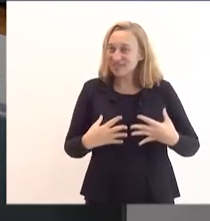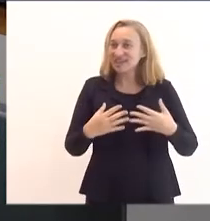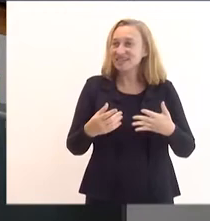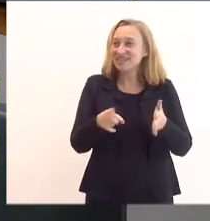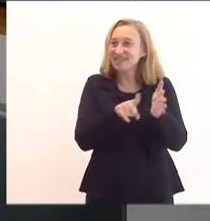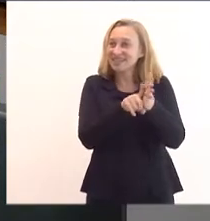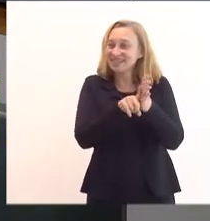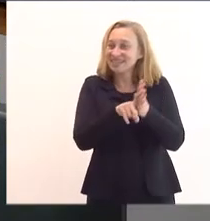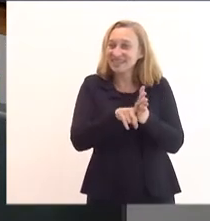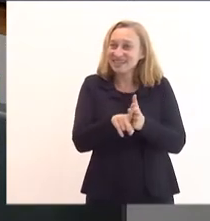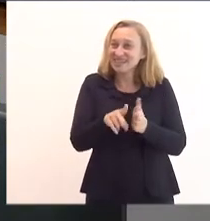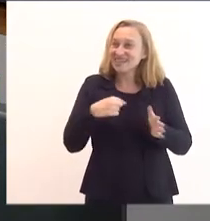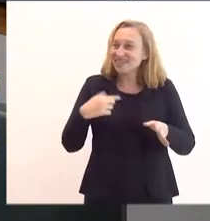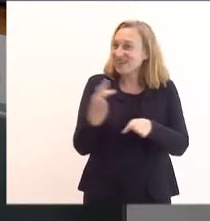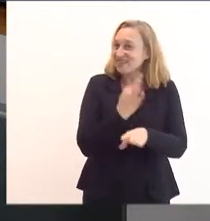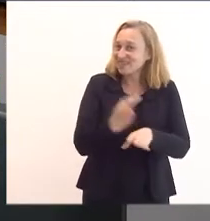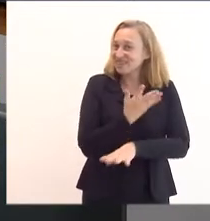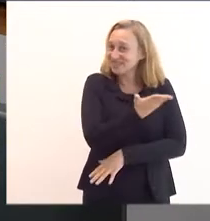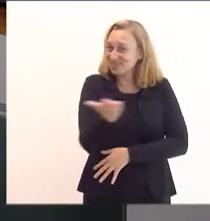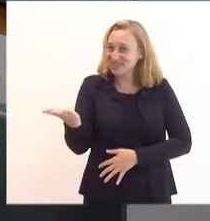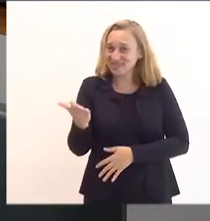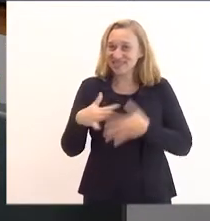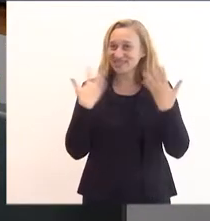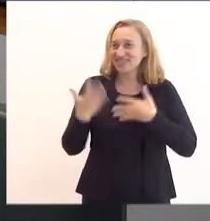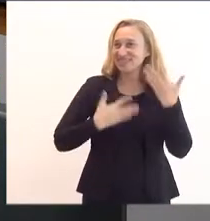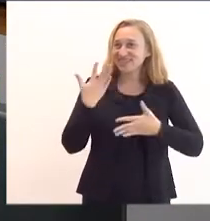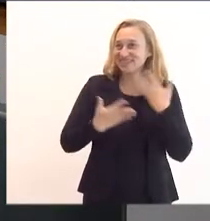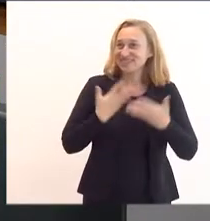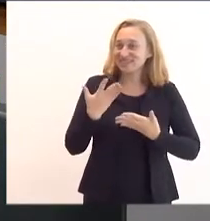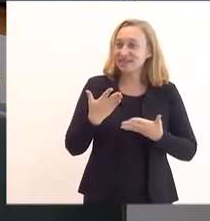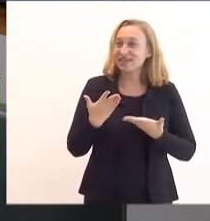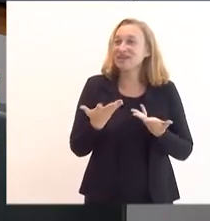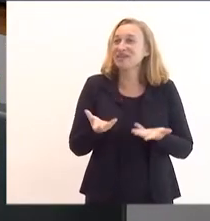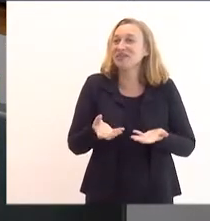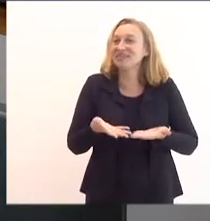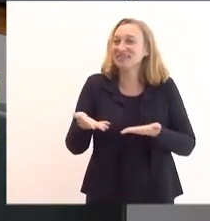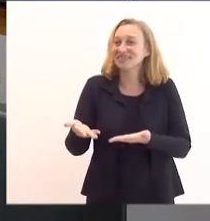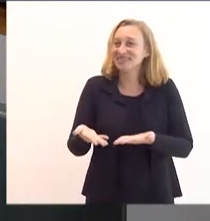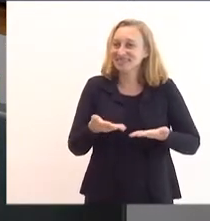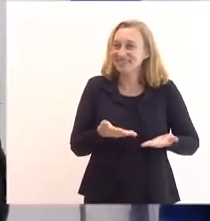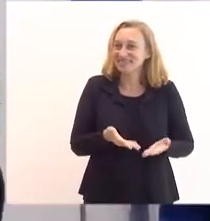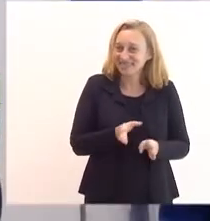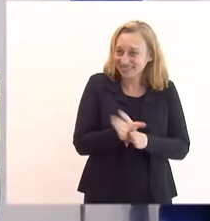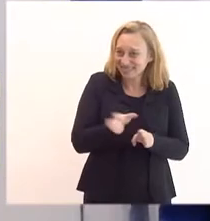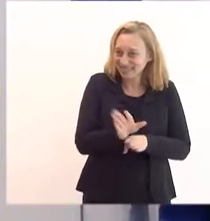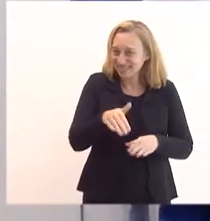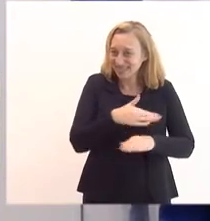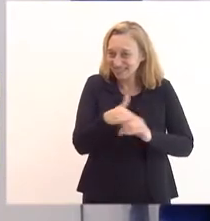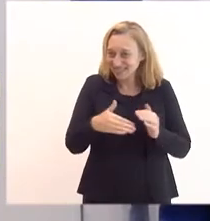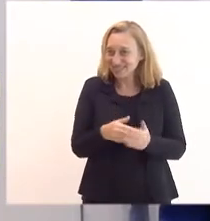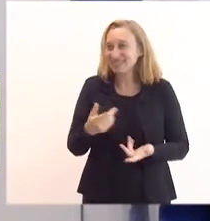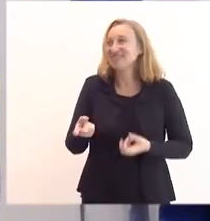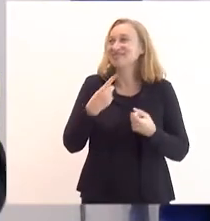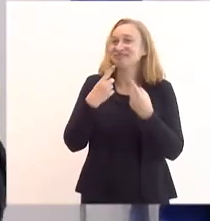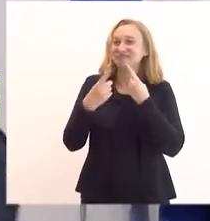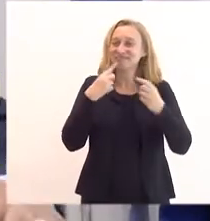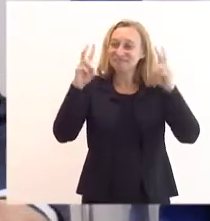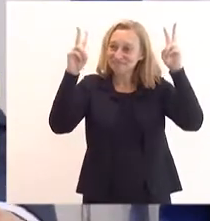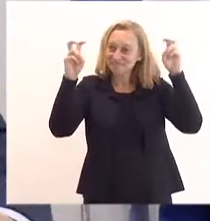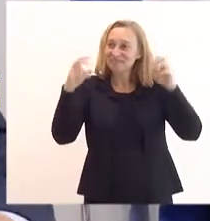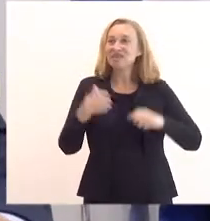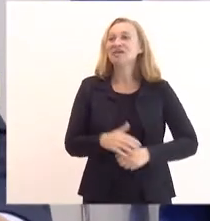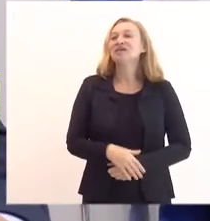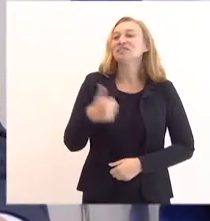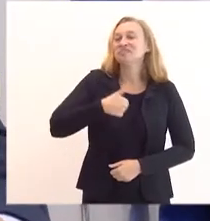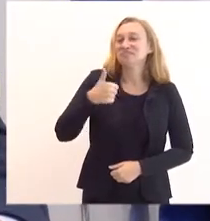eu aguente esse parlamento com bom humor. Aliás, eu aconselho a todos. Eu queria discutir a matéria. Primeiro, eu queria